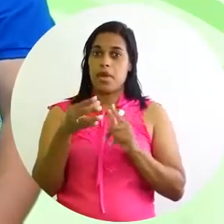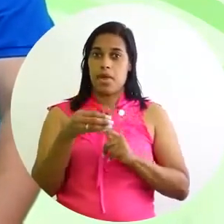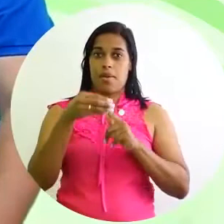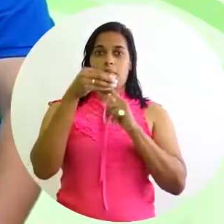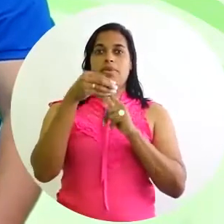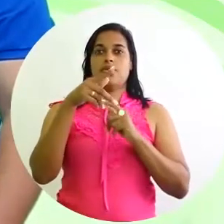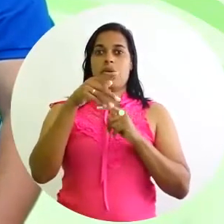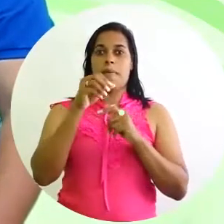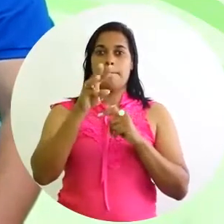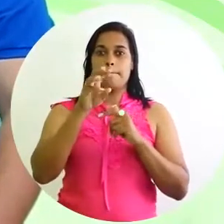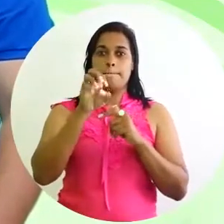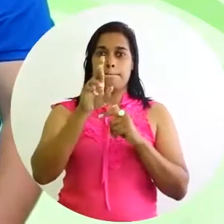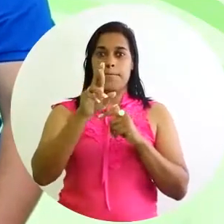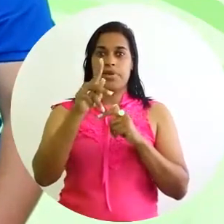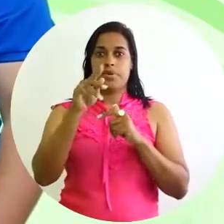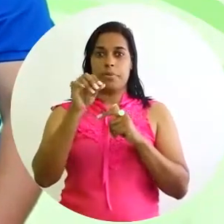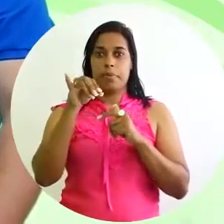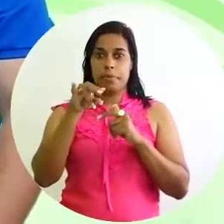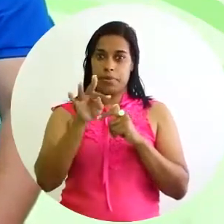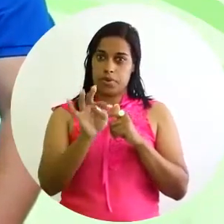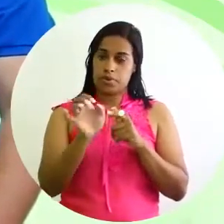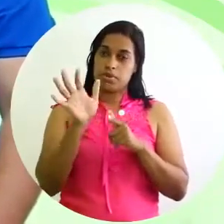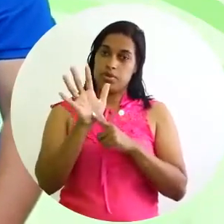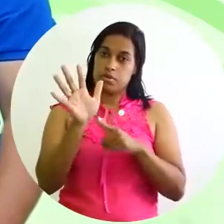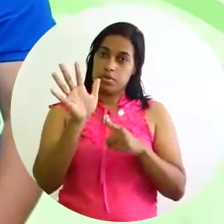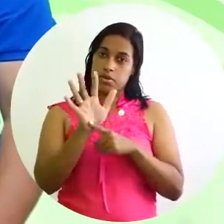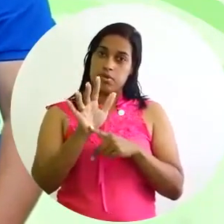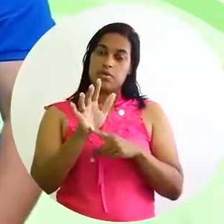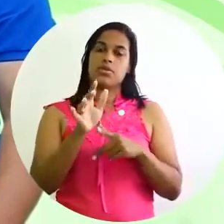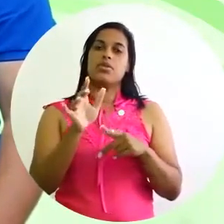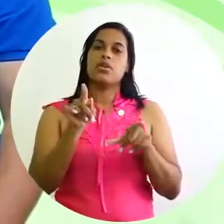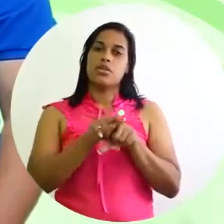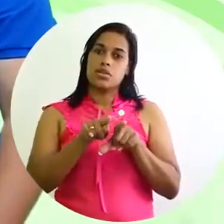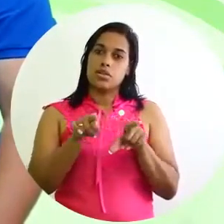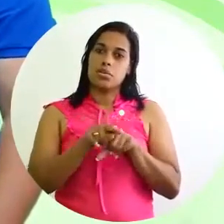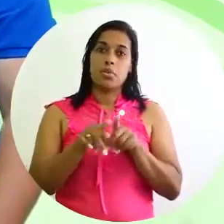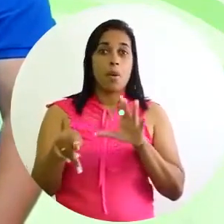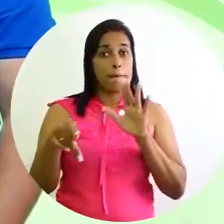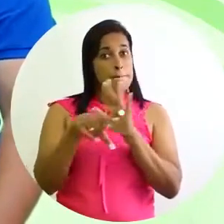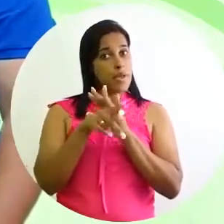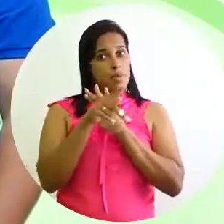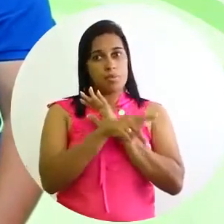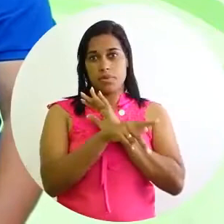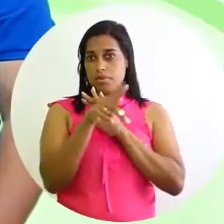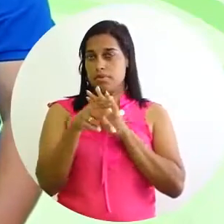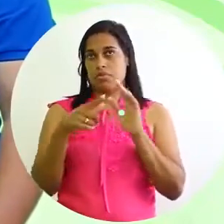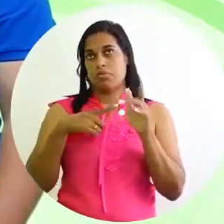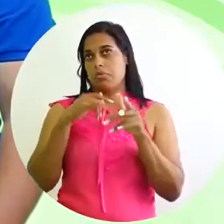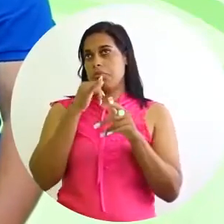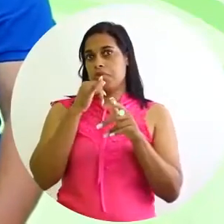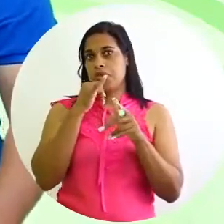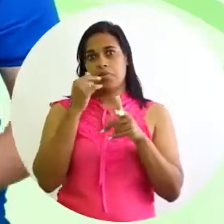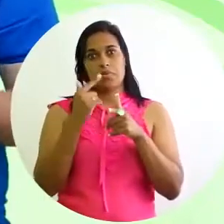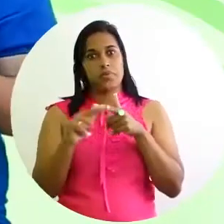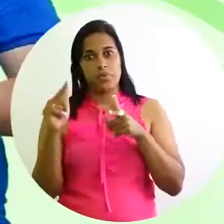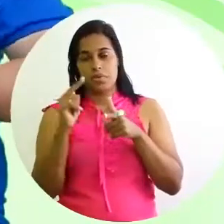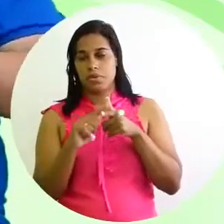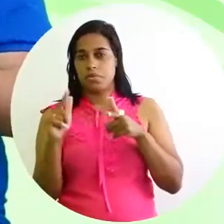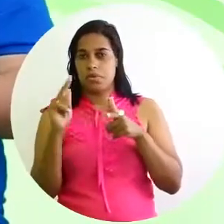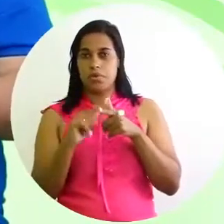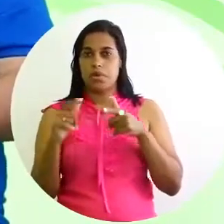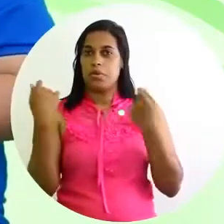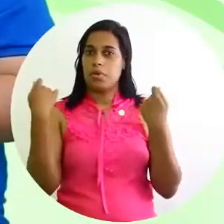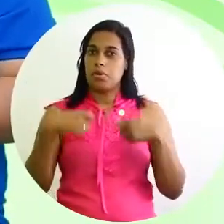de apresentar no PowerPoint, apresentar um podcast, ou o próprio professor teve um problema